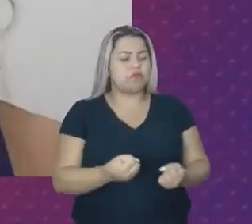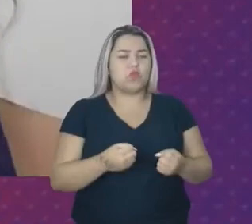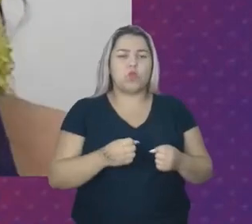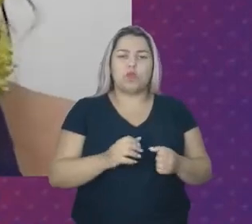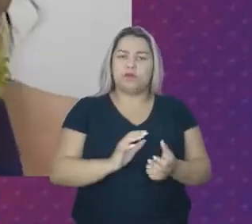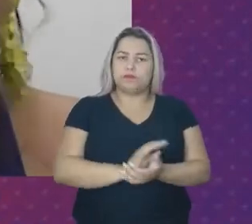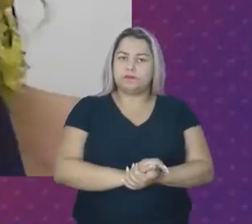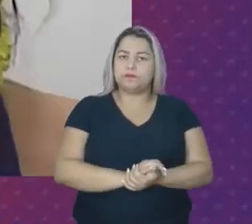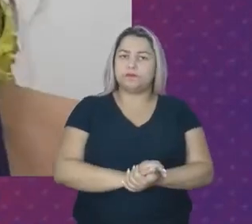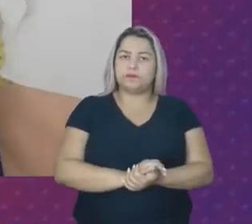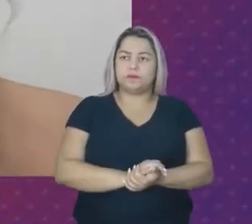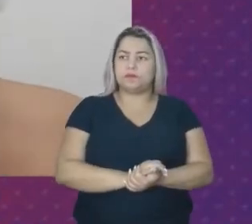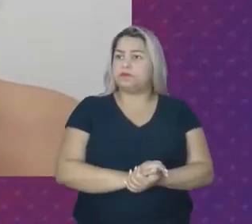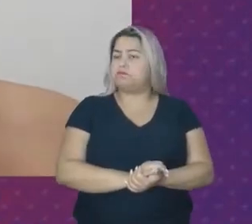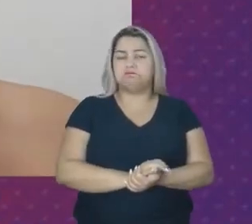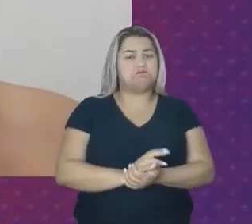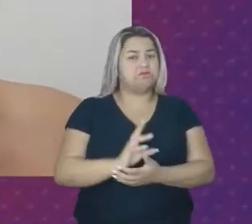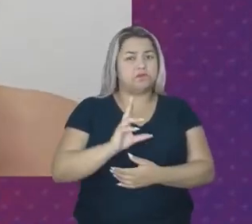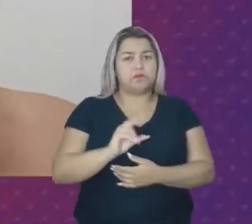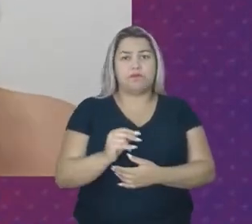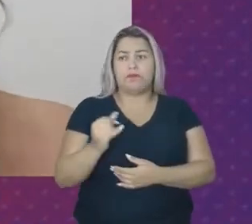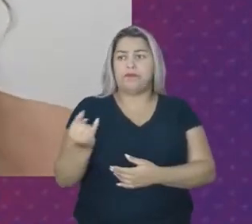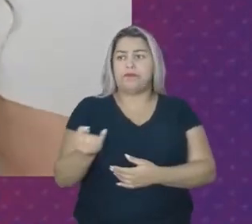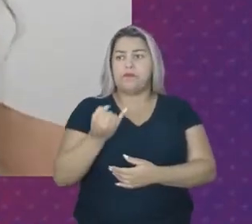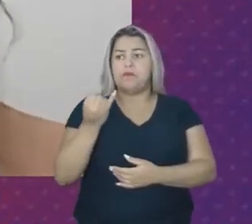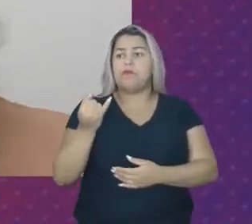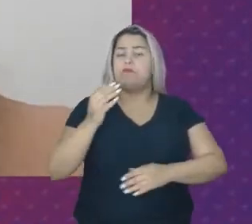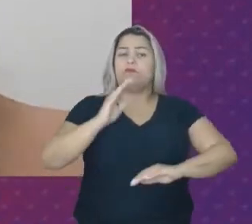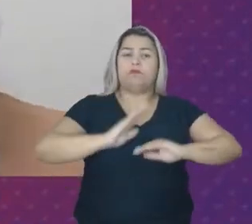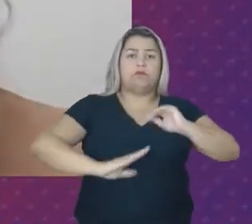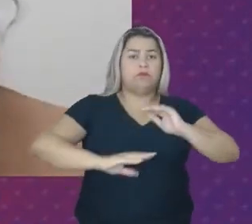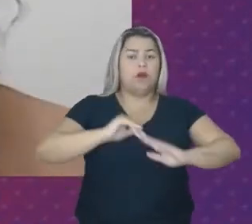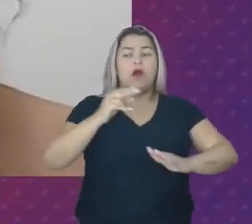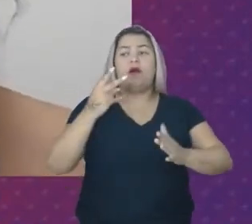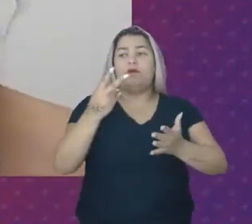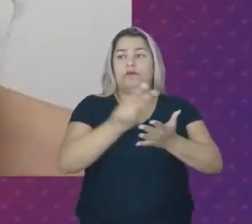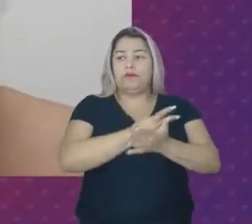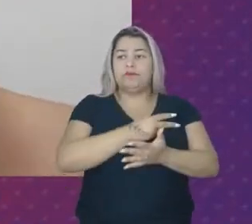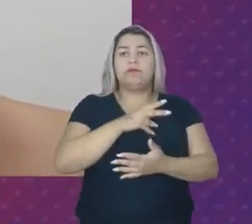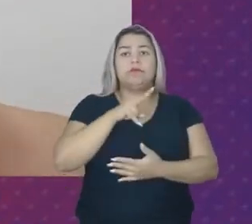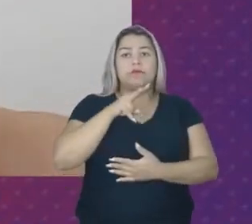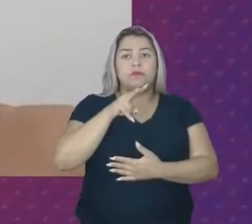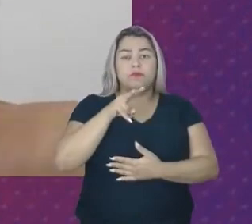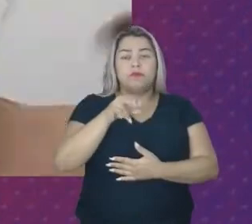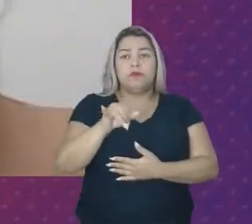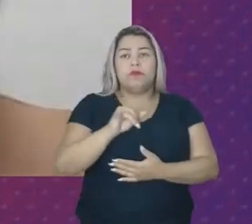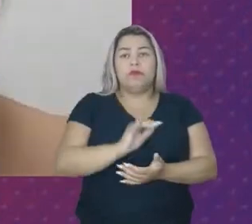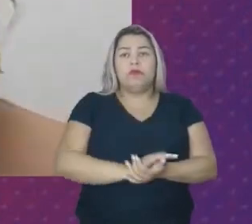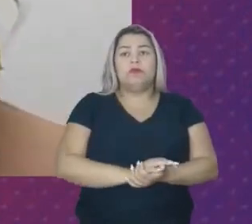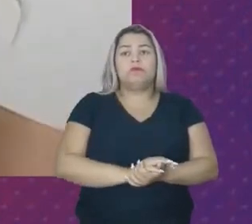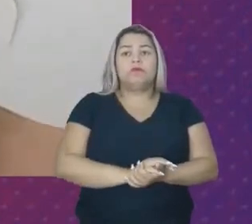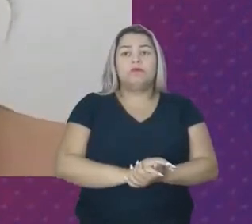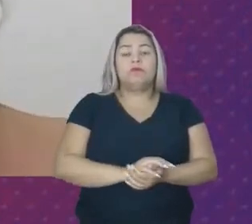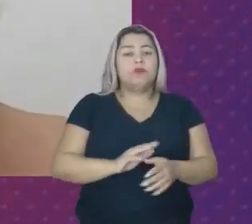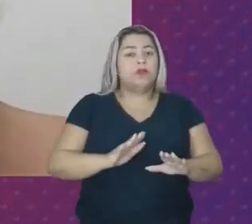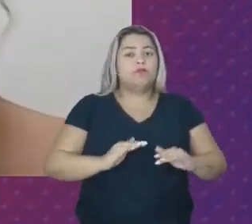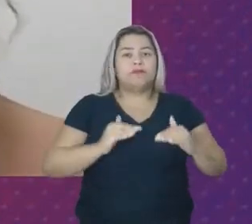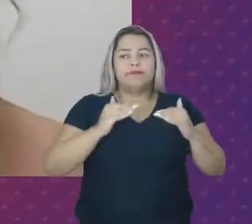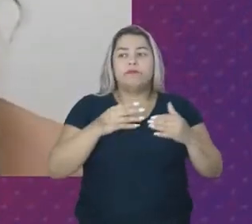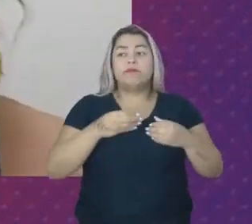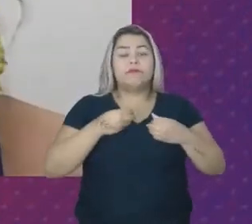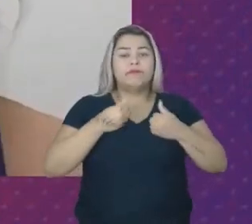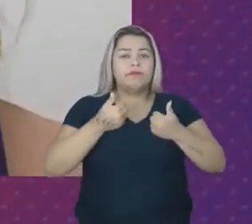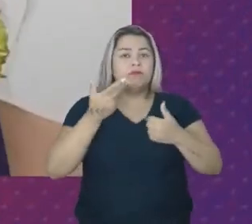corajosa e que não importa o que esteja acontecendo, ela vai estar lutando para um bem maior, para um